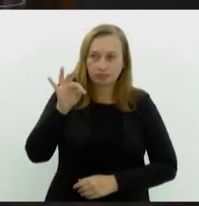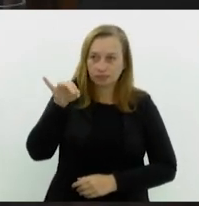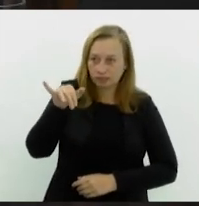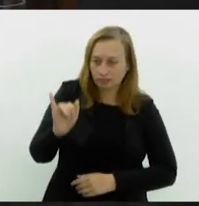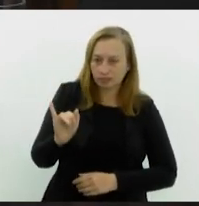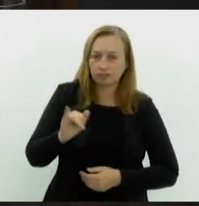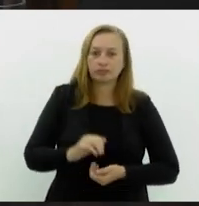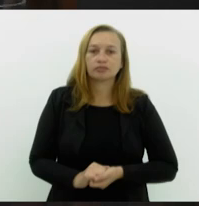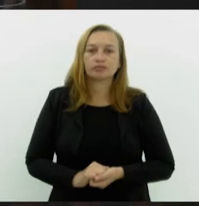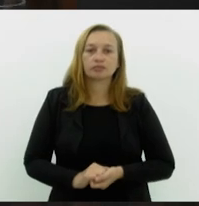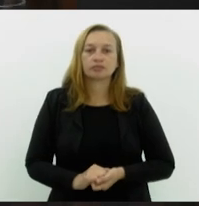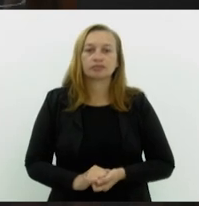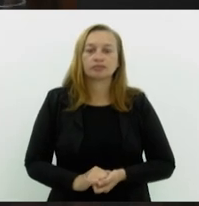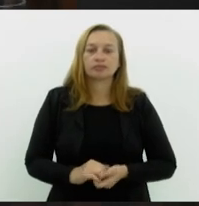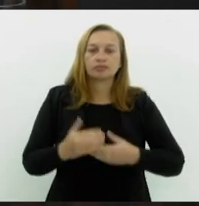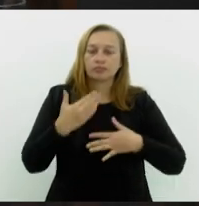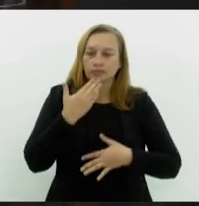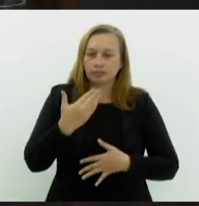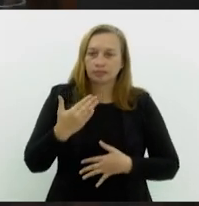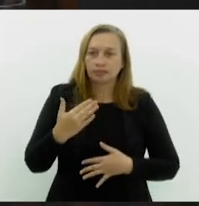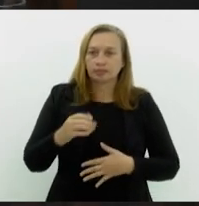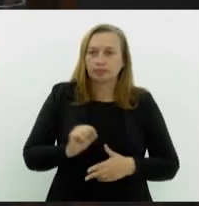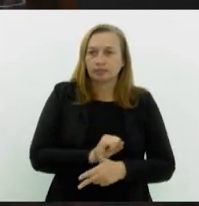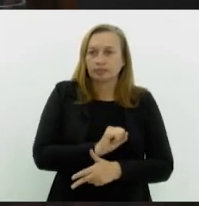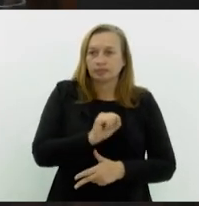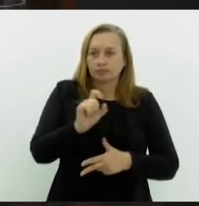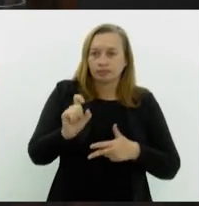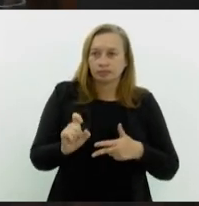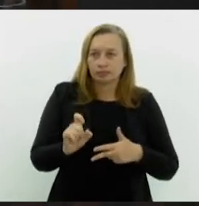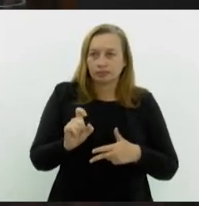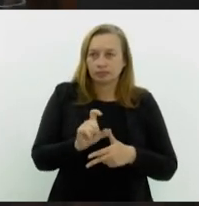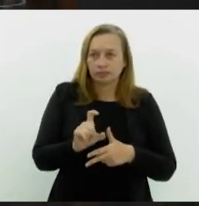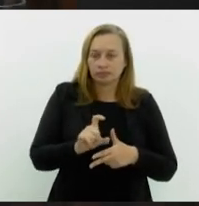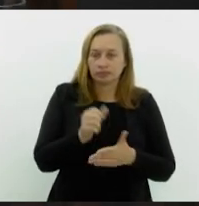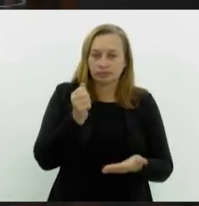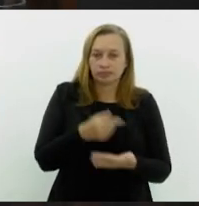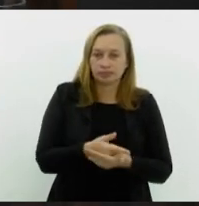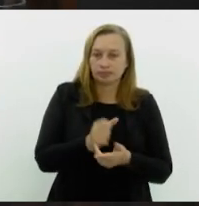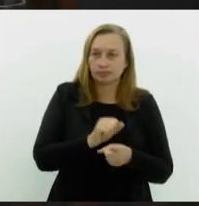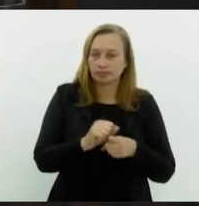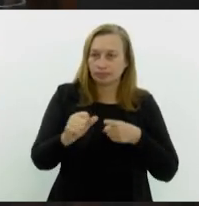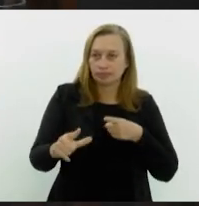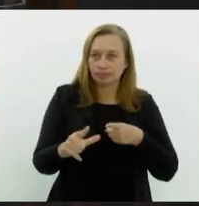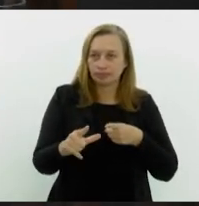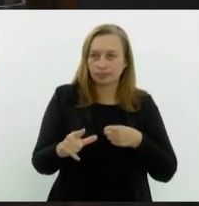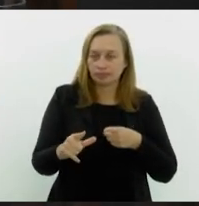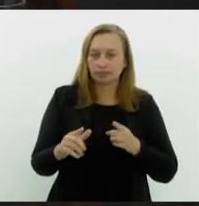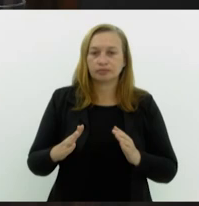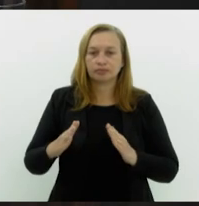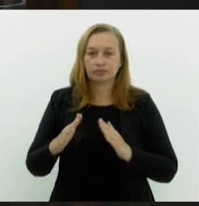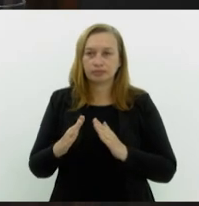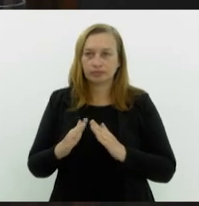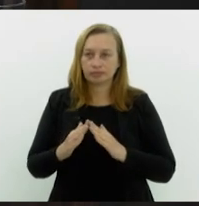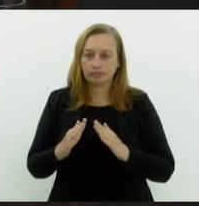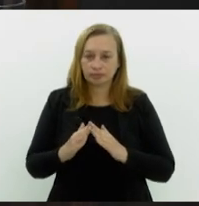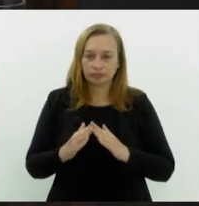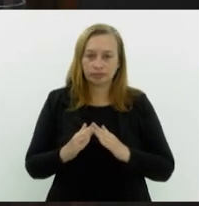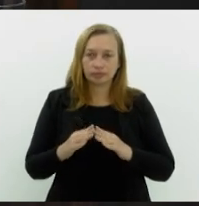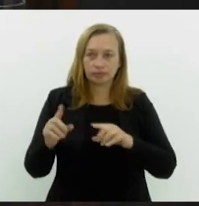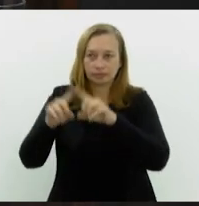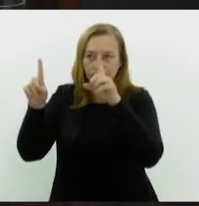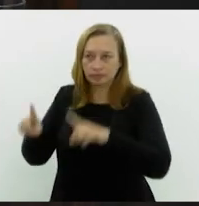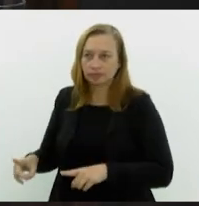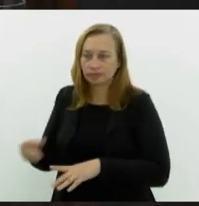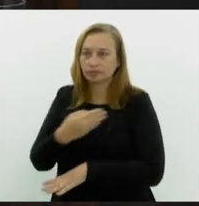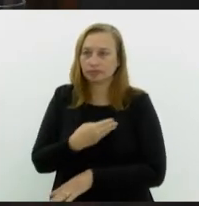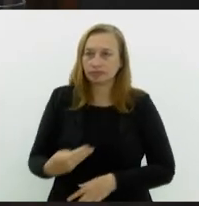Vieira, que autoriza o Poder Executivo a conceder garantia de pagamento de aluguel de imóvel residencial aos servidores públicos